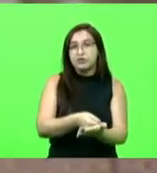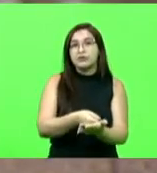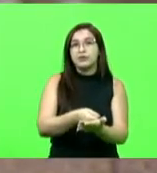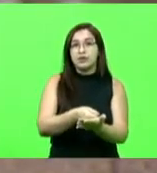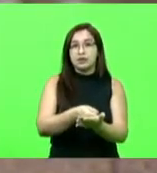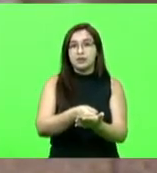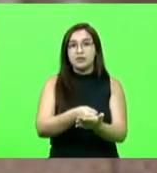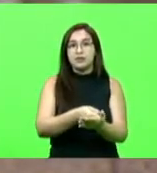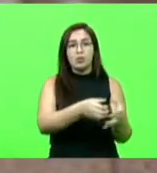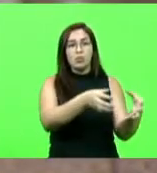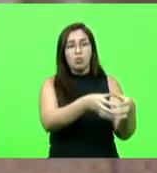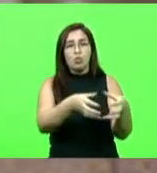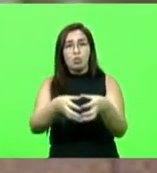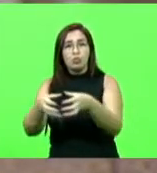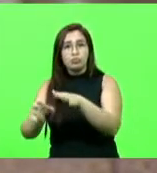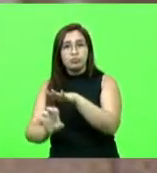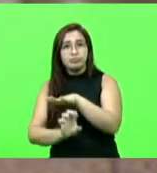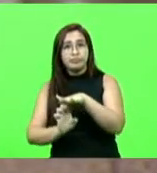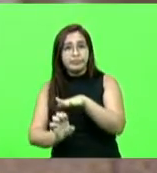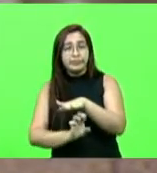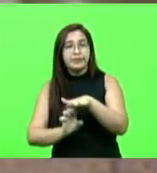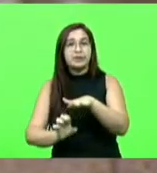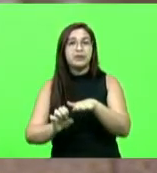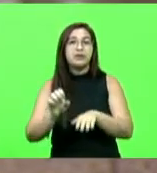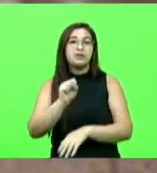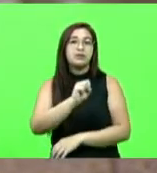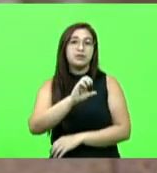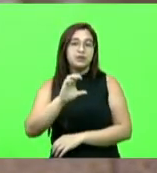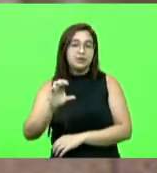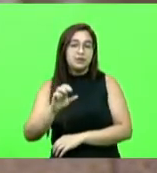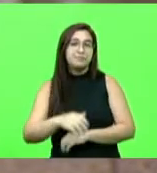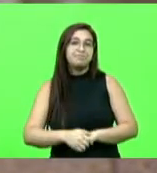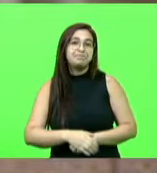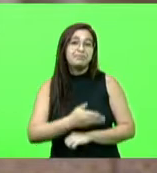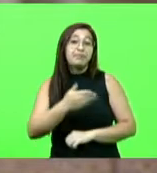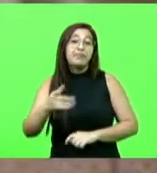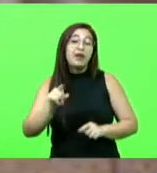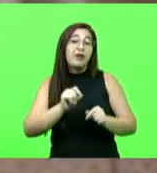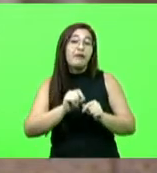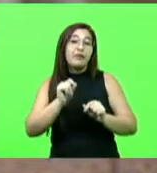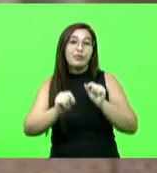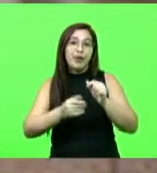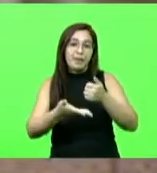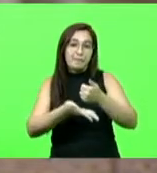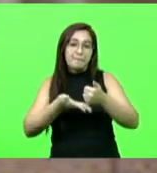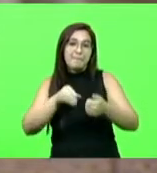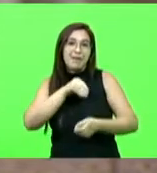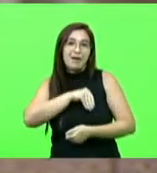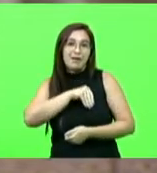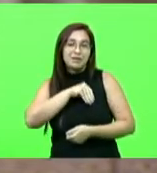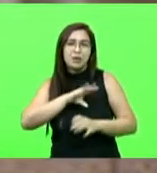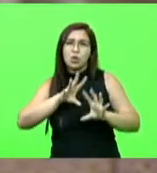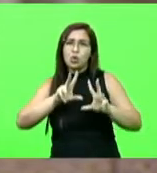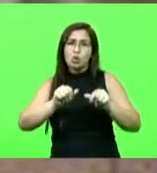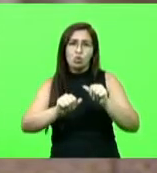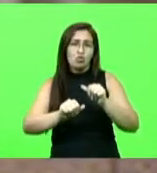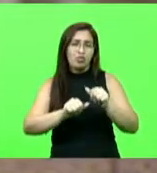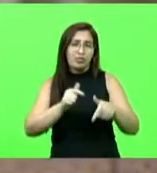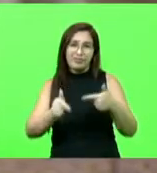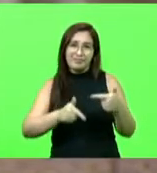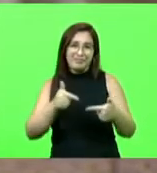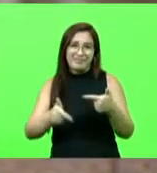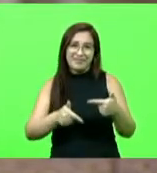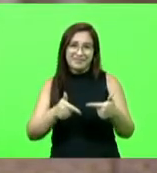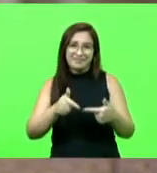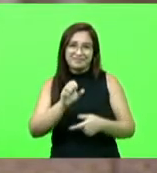das classes empresariais e laborais de Santa Catarina, e fazem do piso salarial de todos os trabalhadores